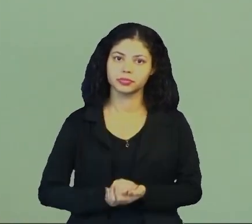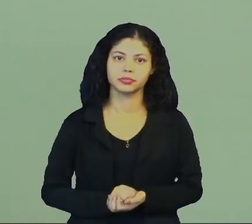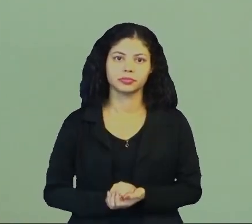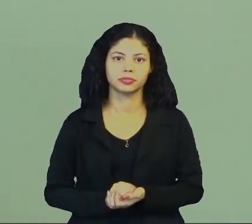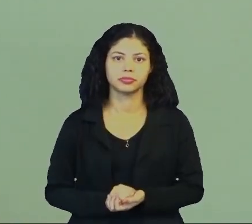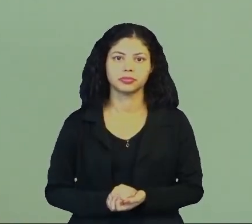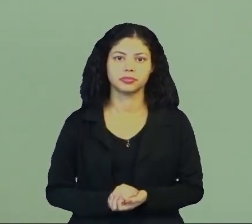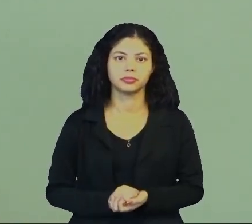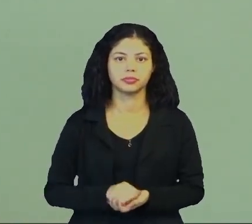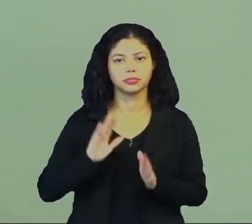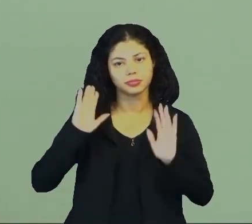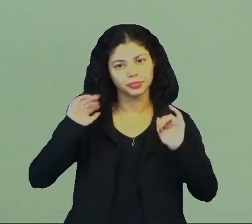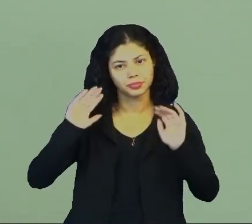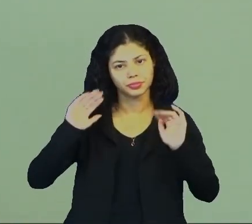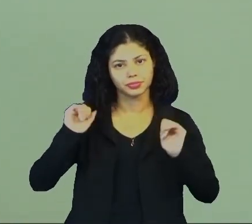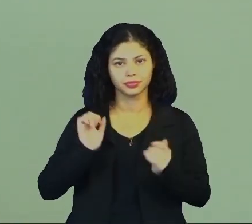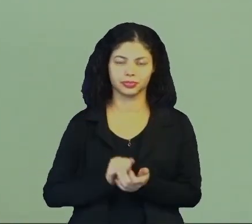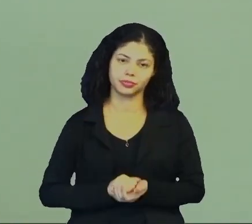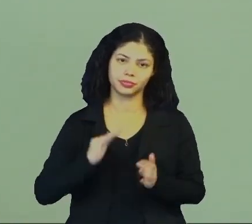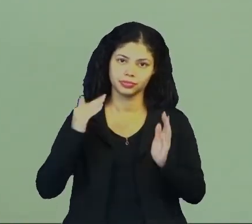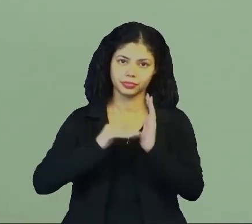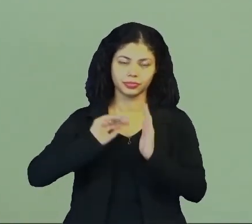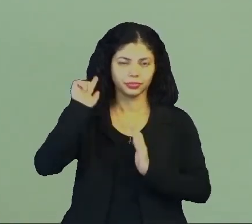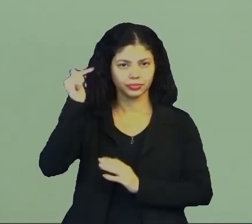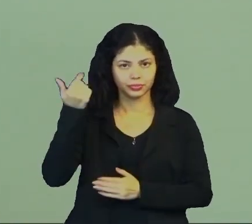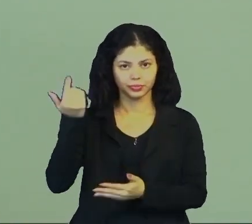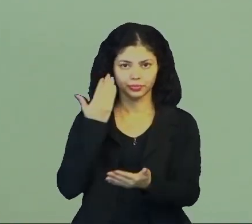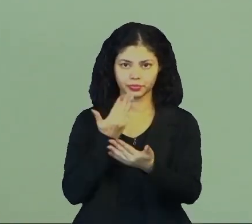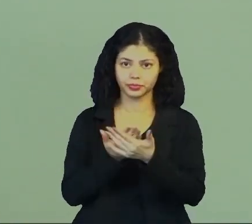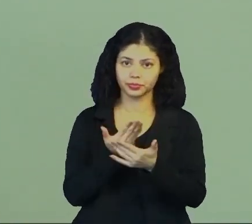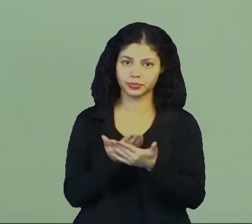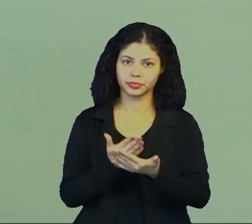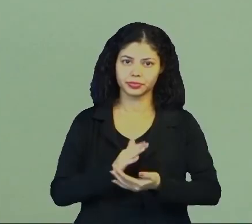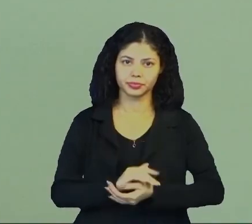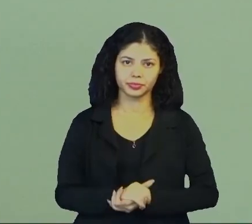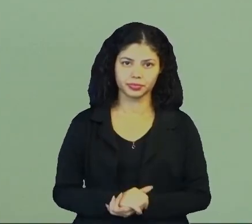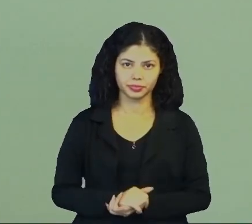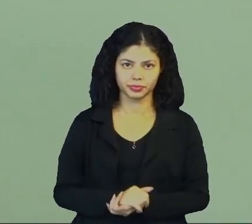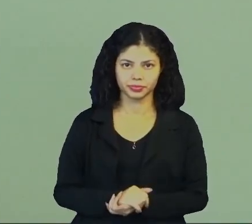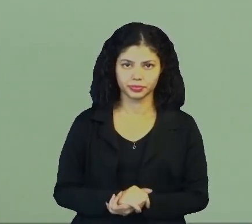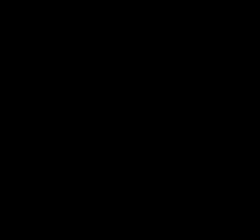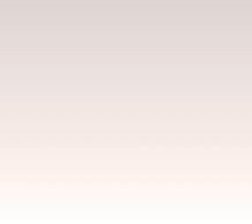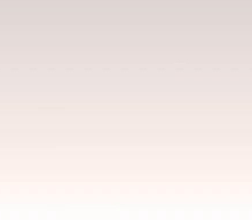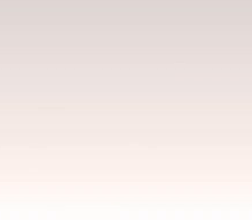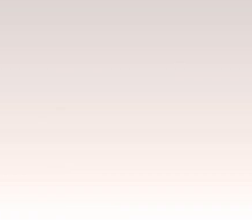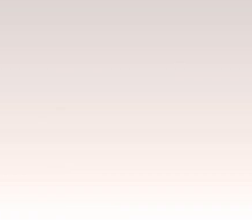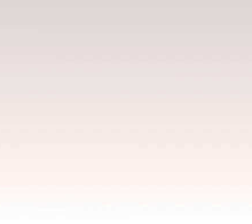Eduque. Bye bye, see you next class. Tchau, tchau, até a próxima aula.